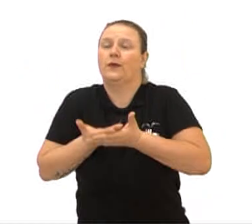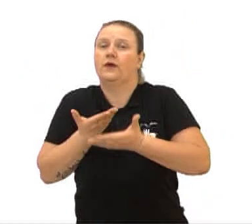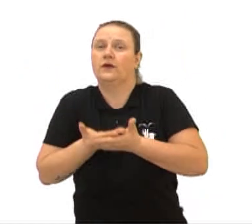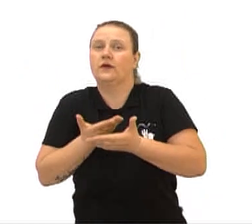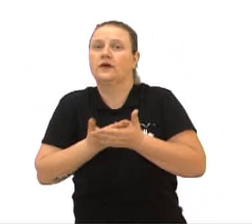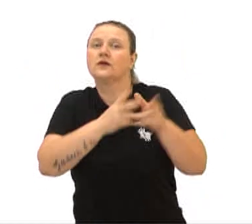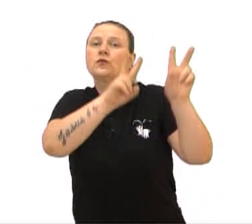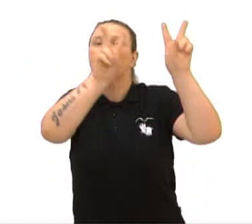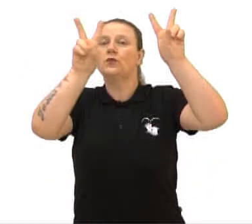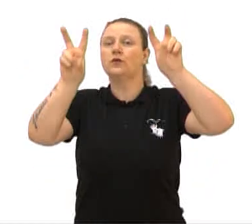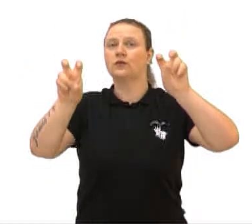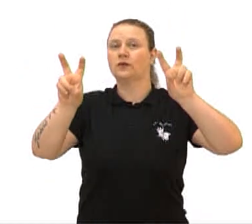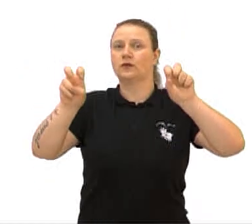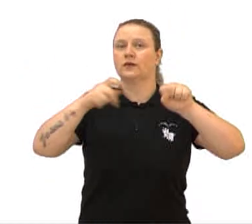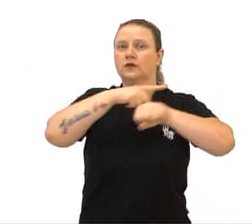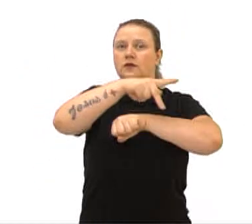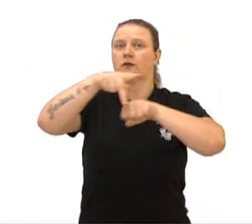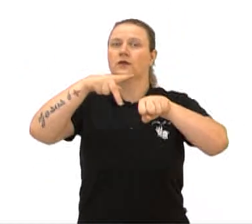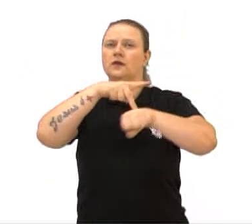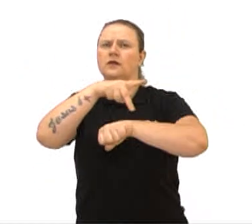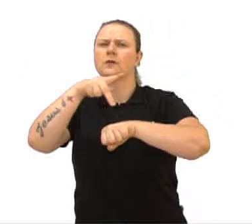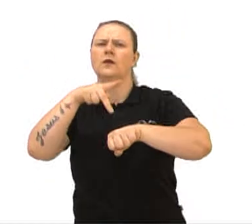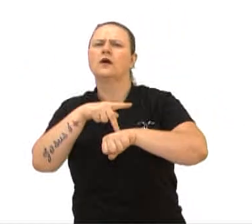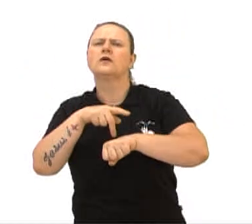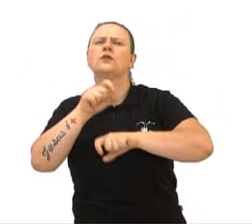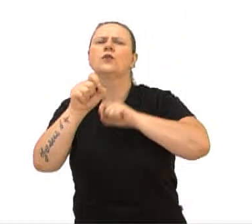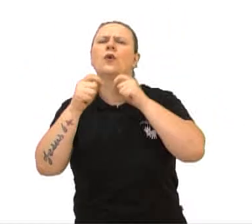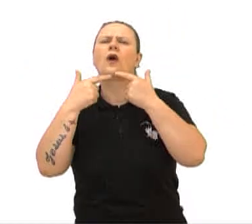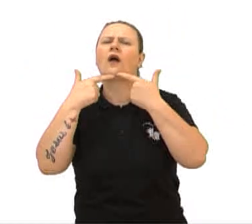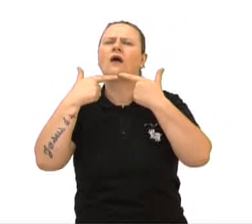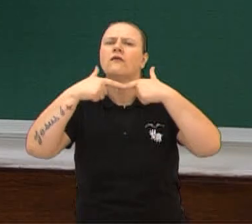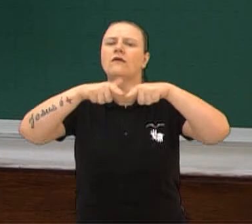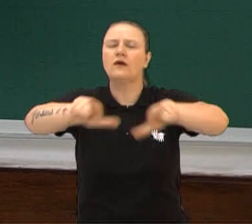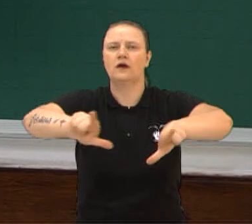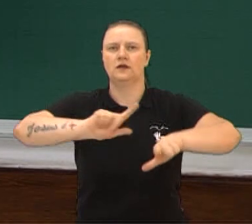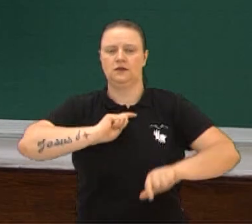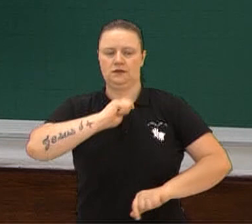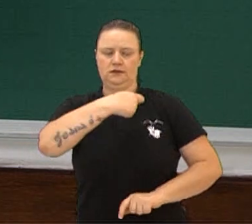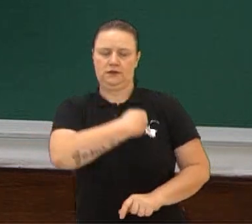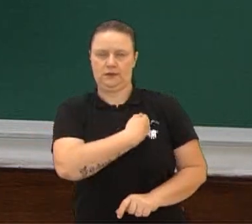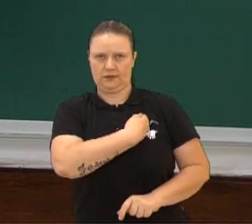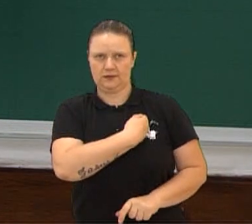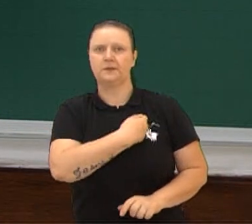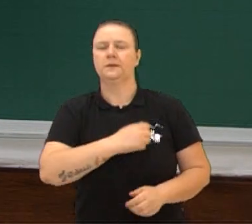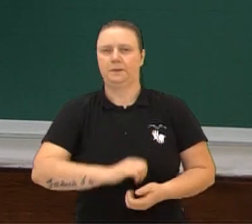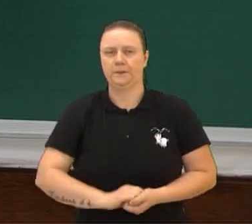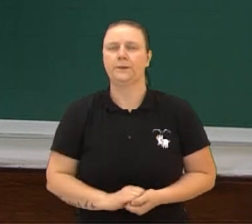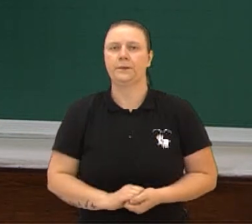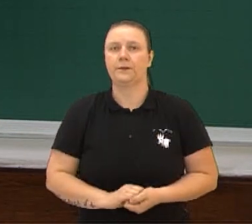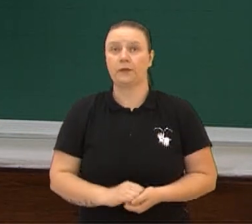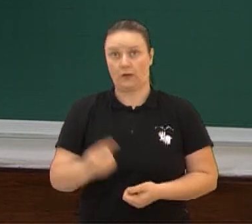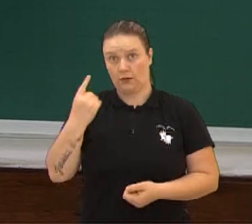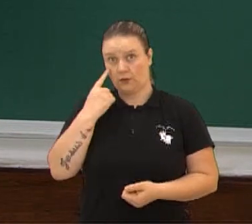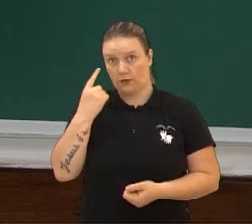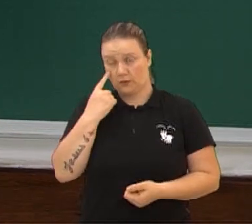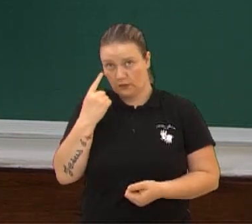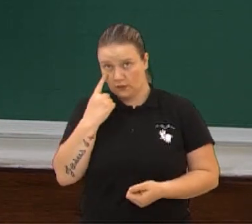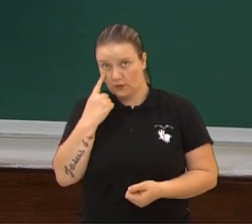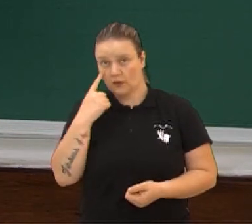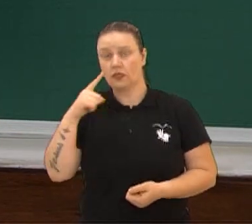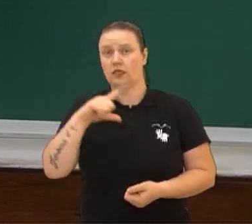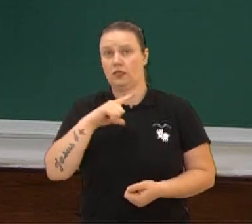tem o título Os Países Hispanofalantes. Então, os países que falam a língua espanhola. Vamos a ver, então, os